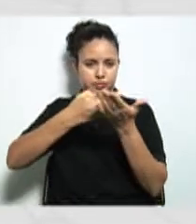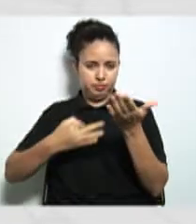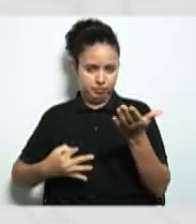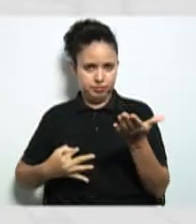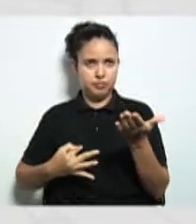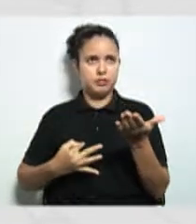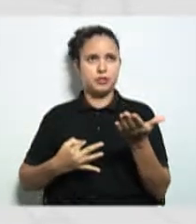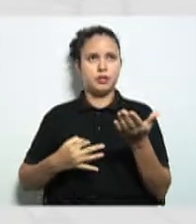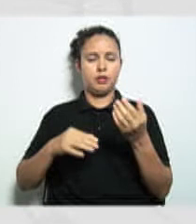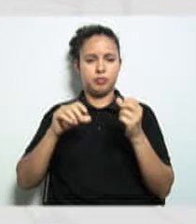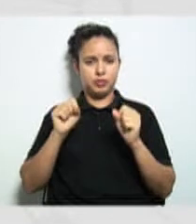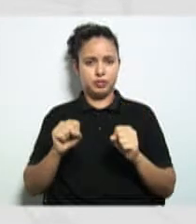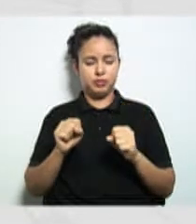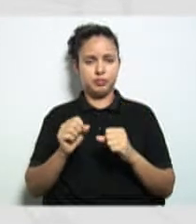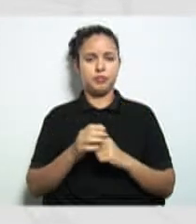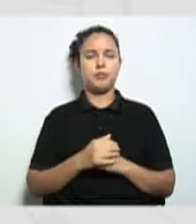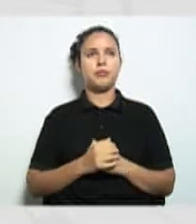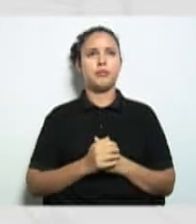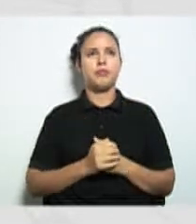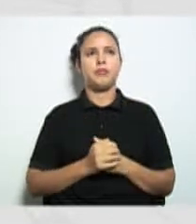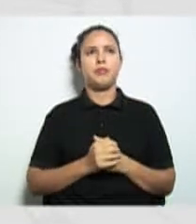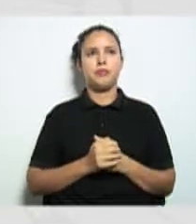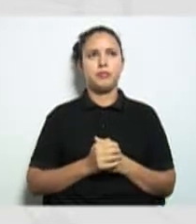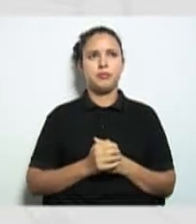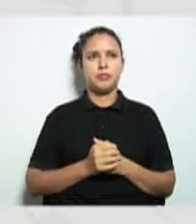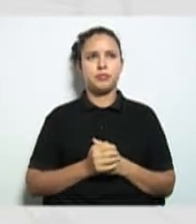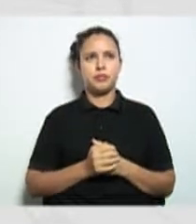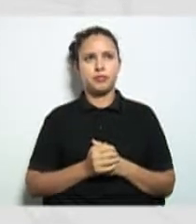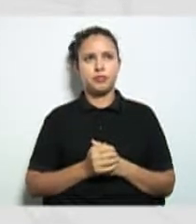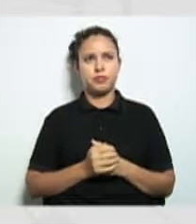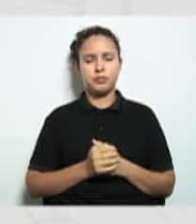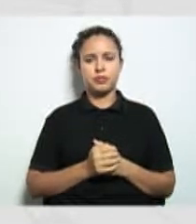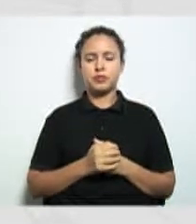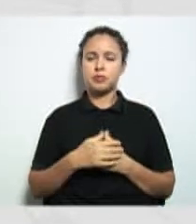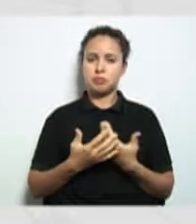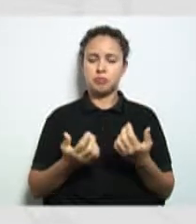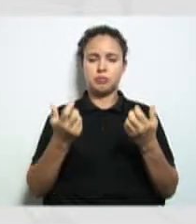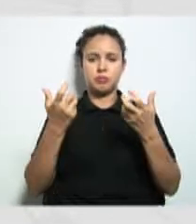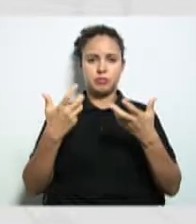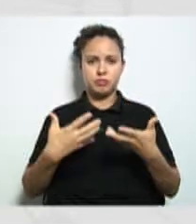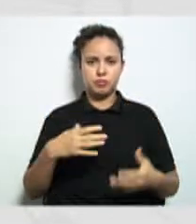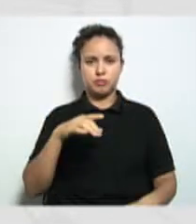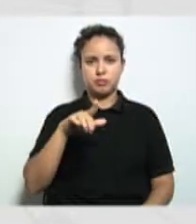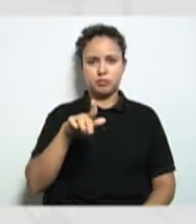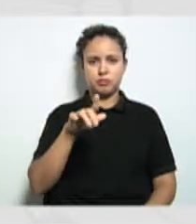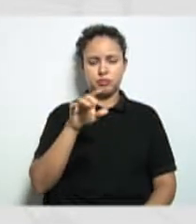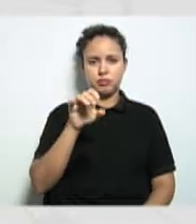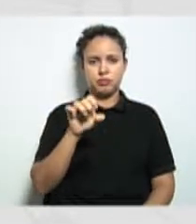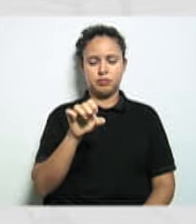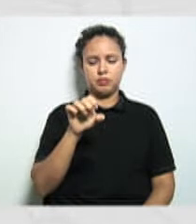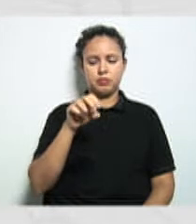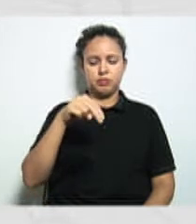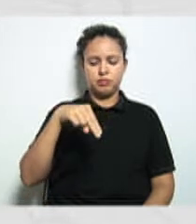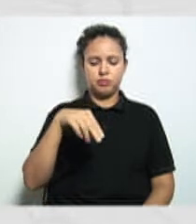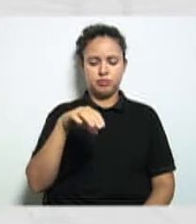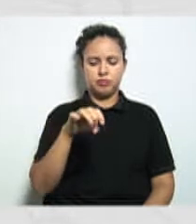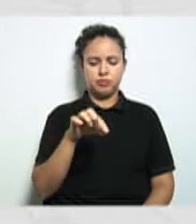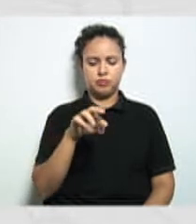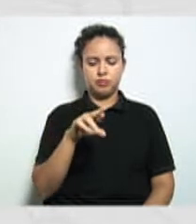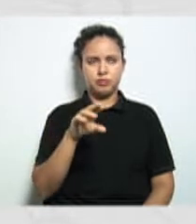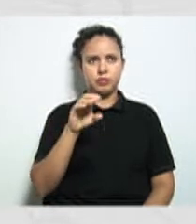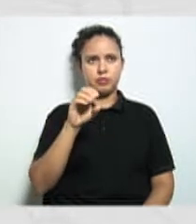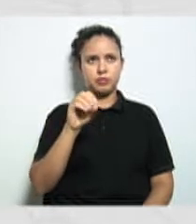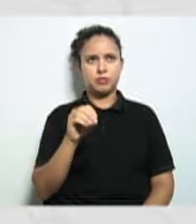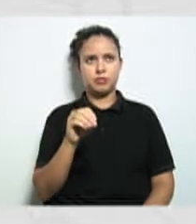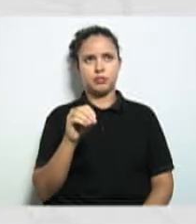comunicação científica. Nós estamos falando de quê mesmo? De gênero de comunicação Será científica. Que é